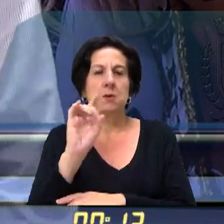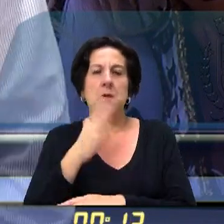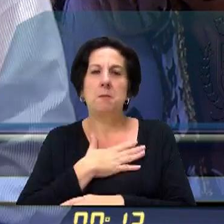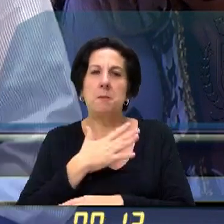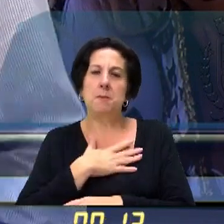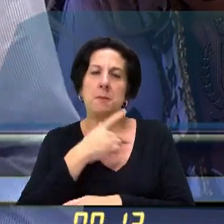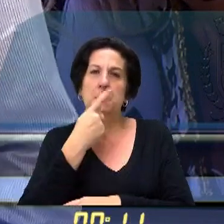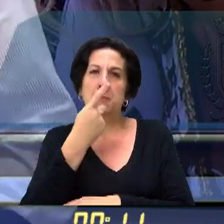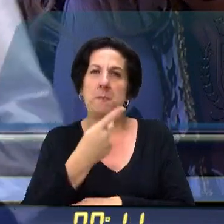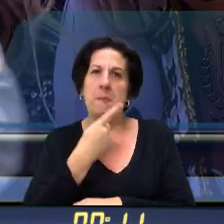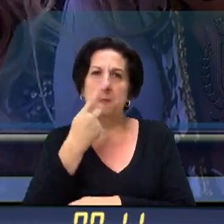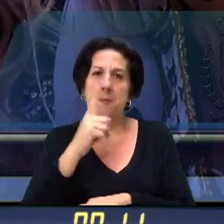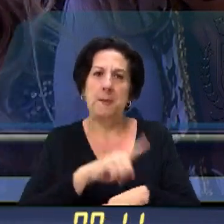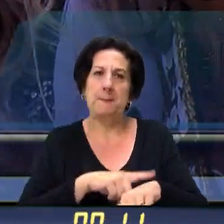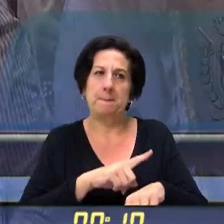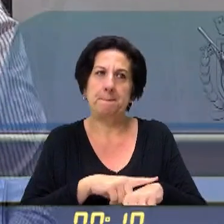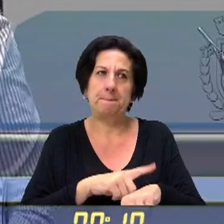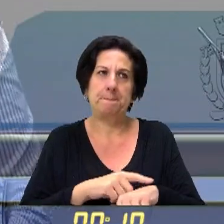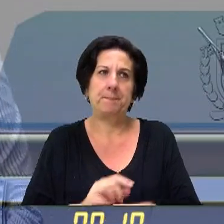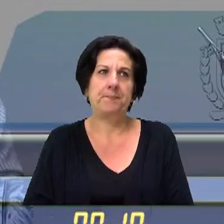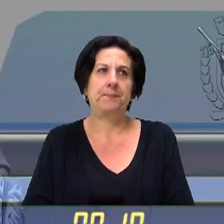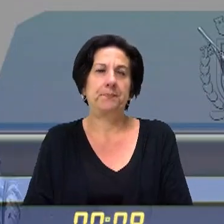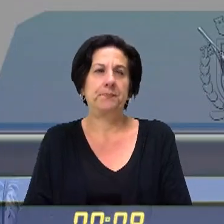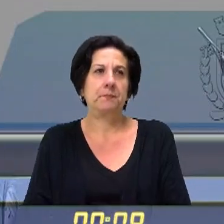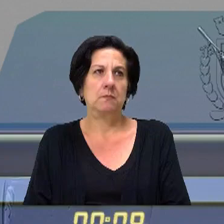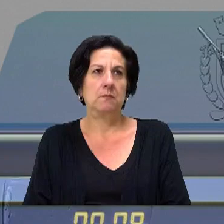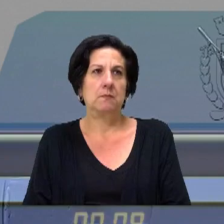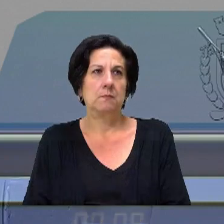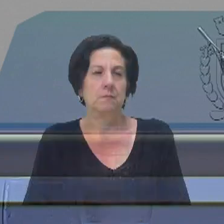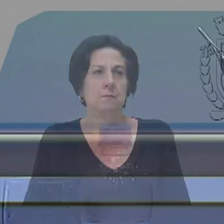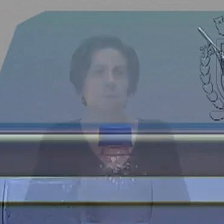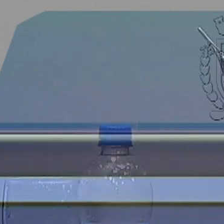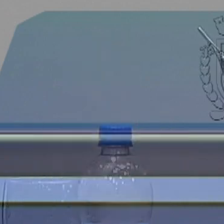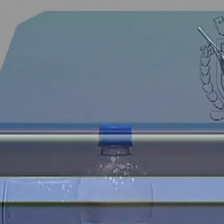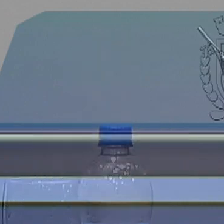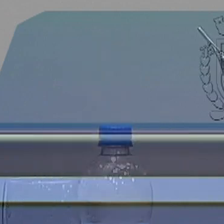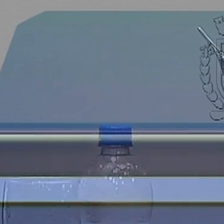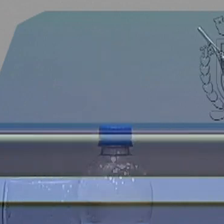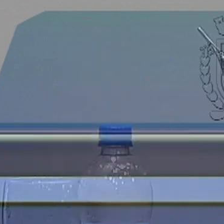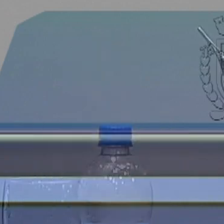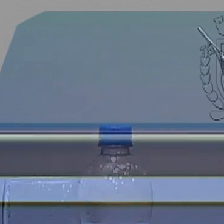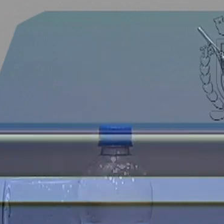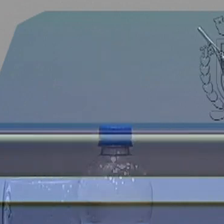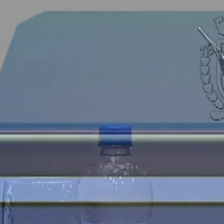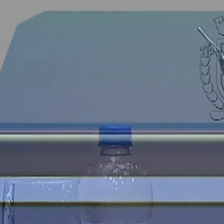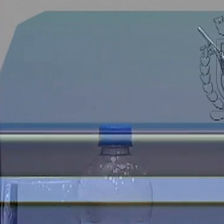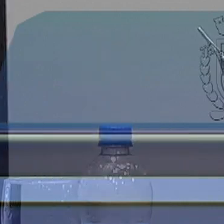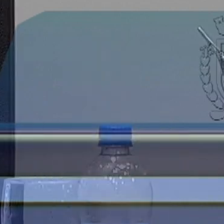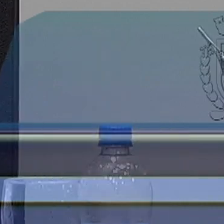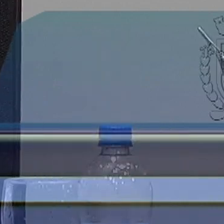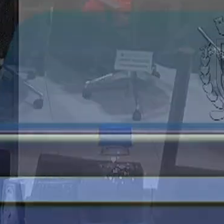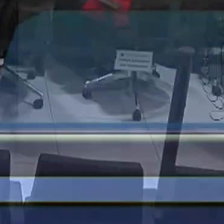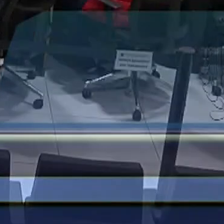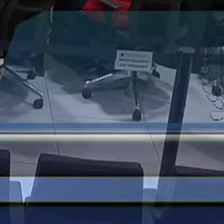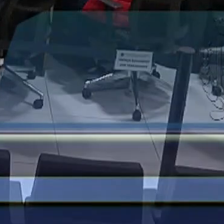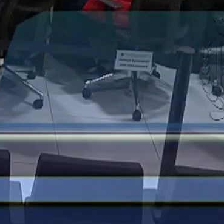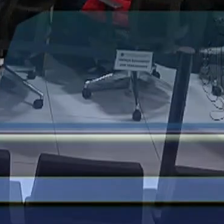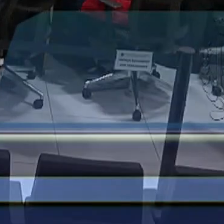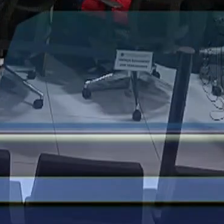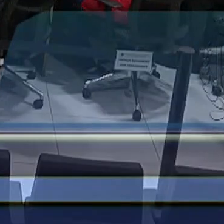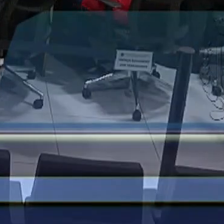isso por momento. Próximo vereador a usar a palavra, vereador Matias Bertrand.